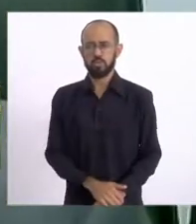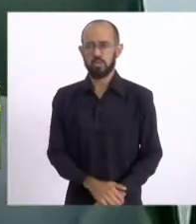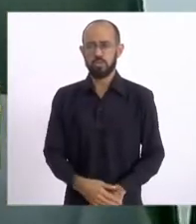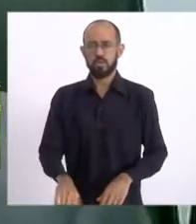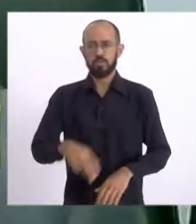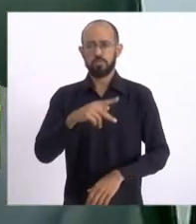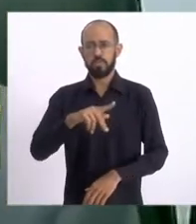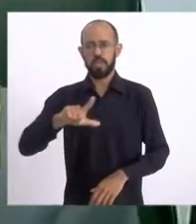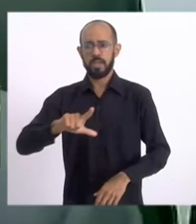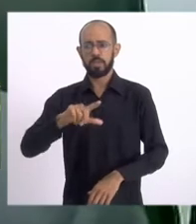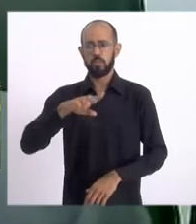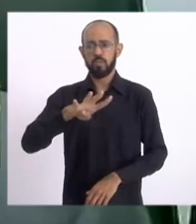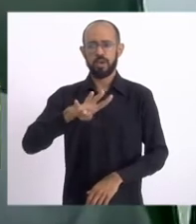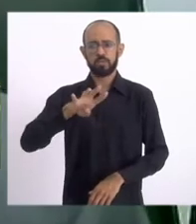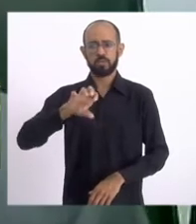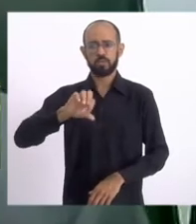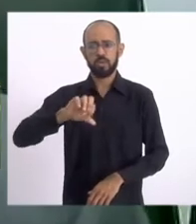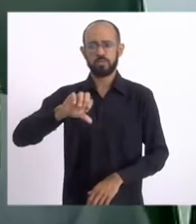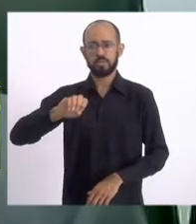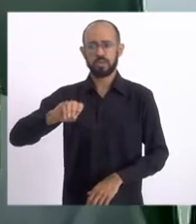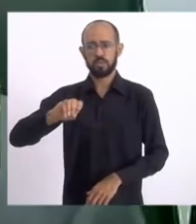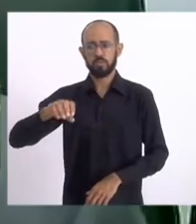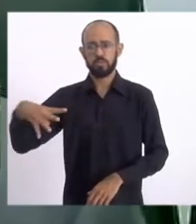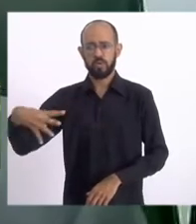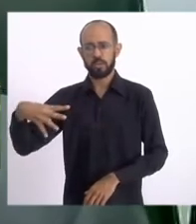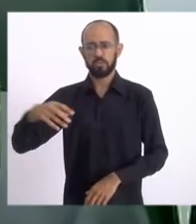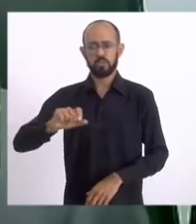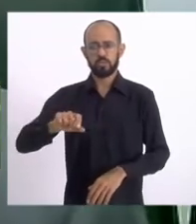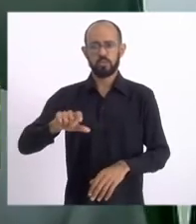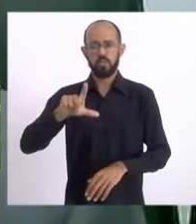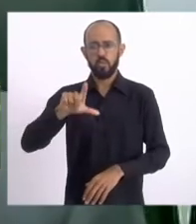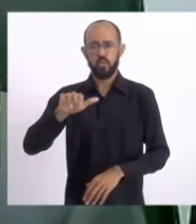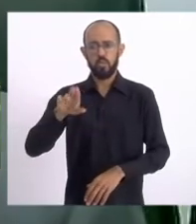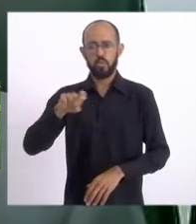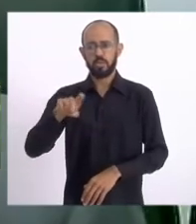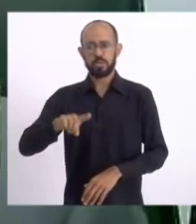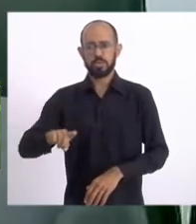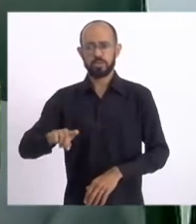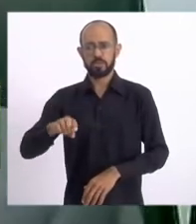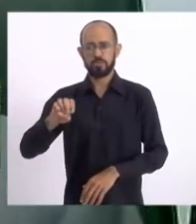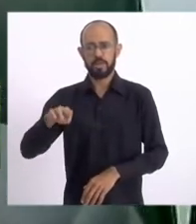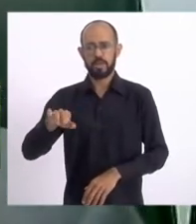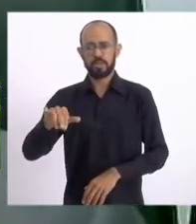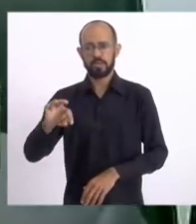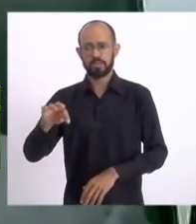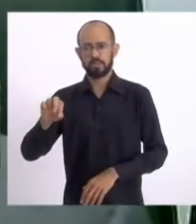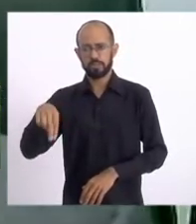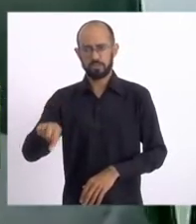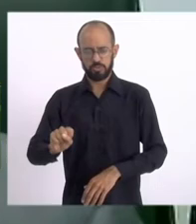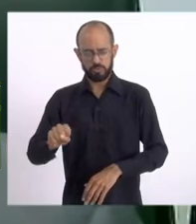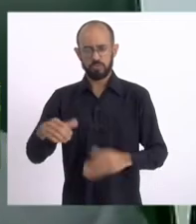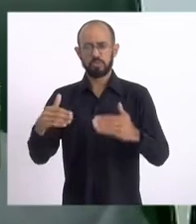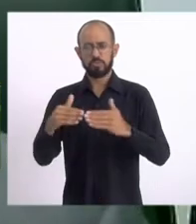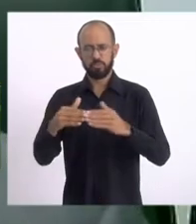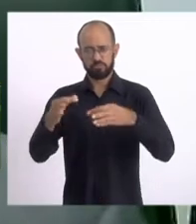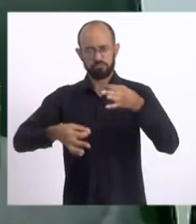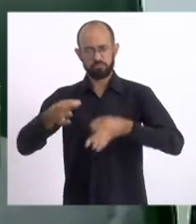lei 4904/2021. Autoria, deputado Luiz Martins. O parecer é pela juridicidade.